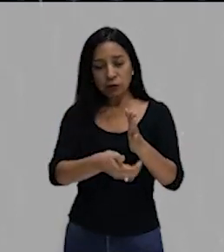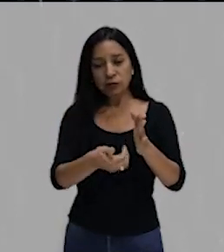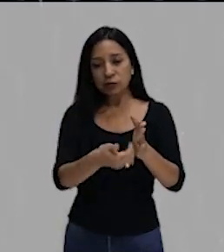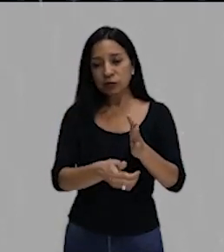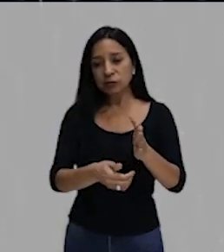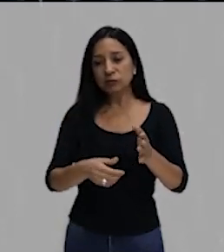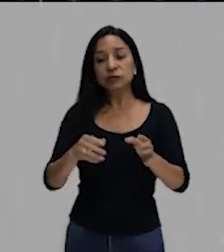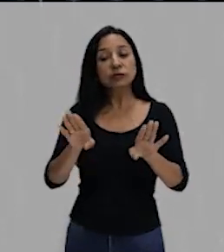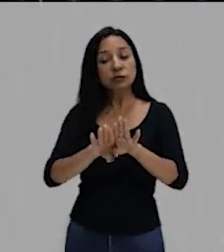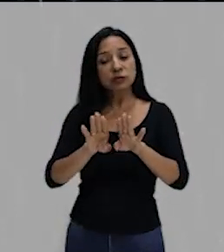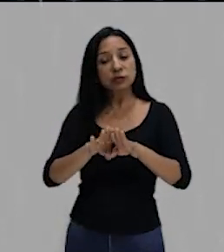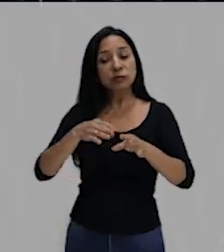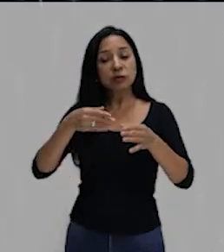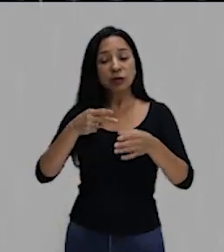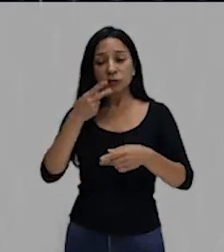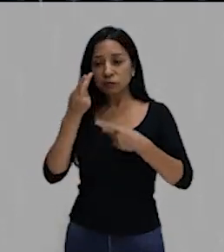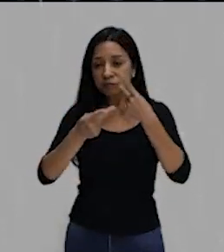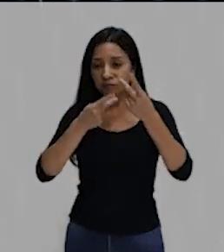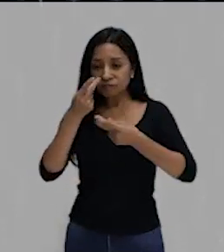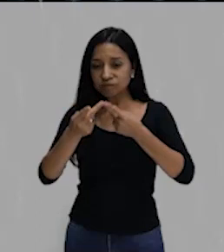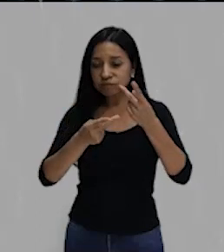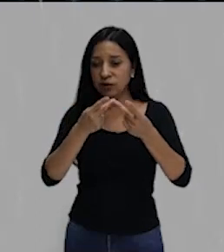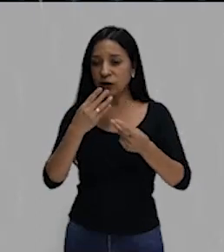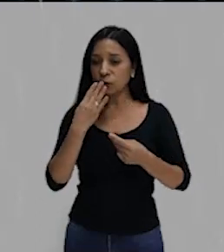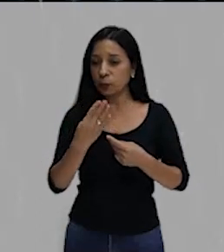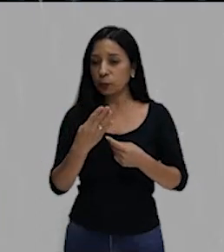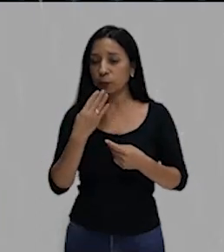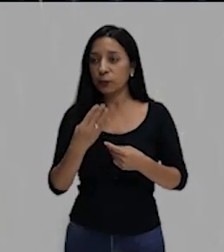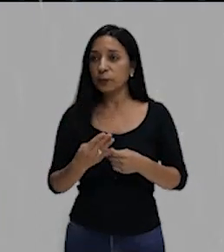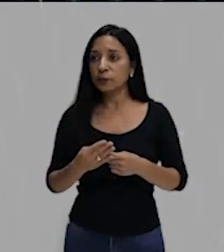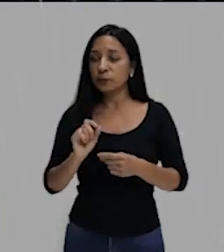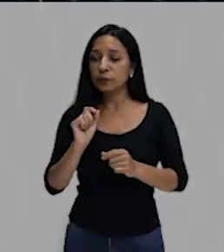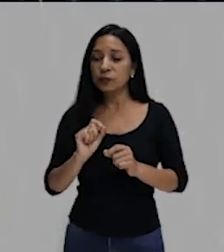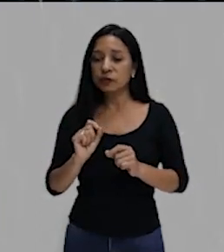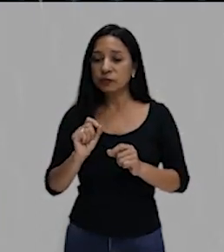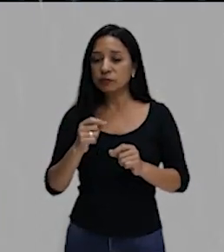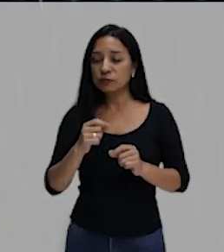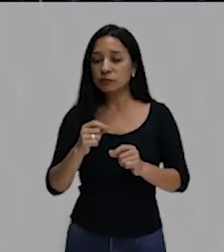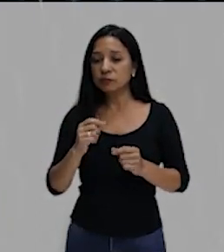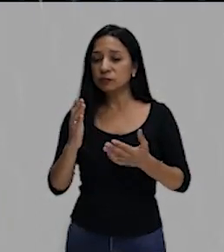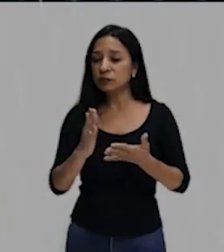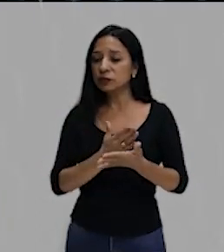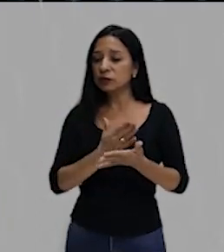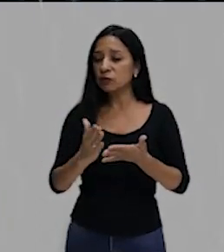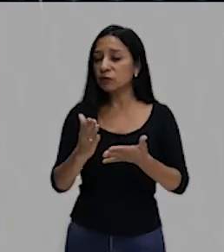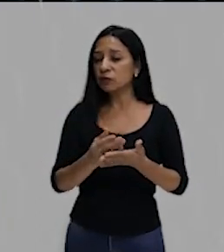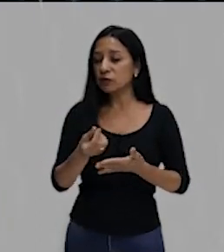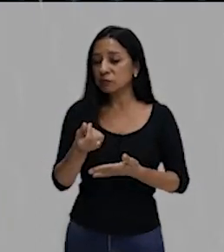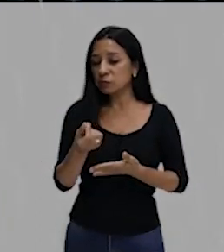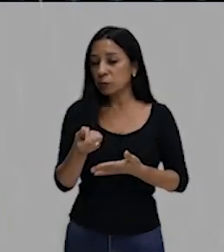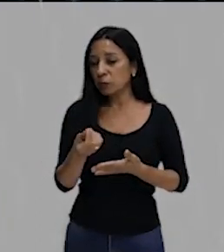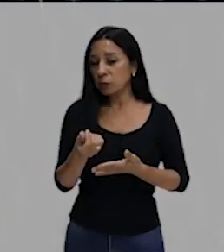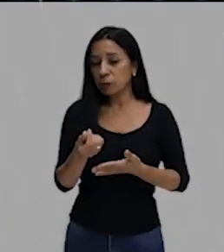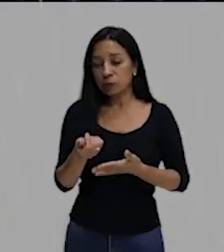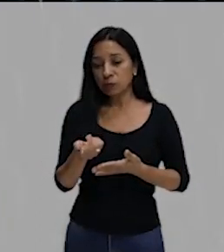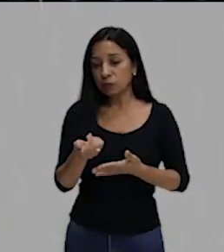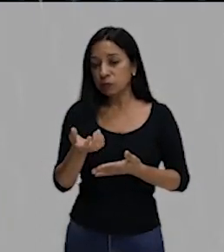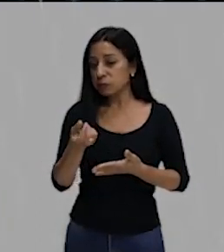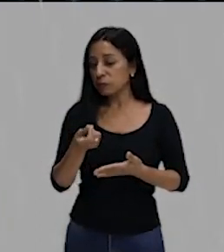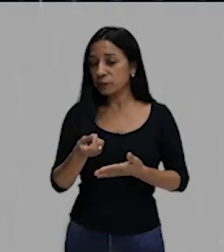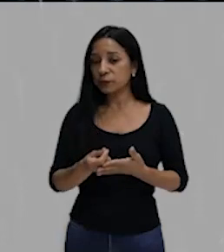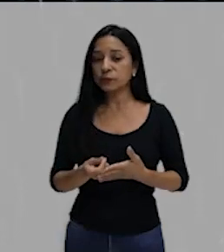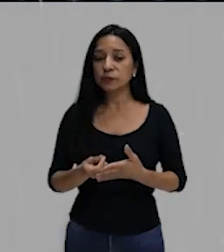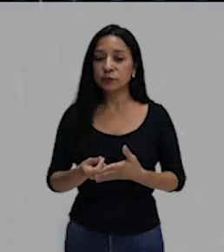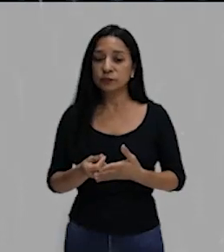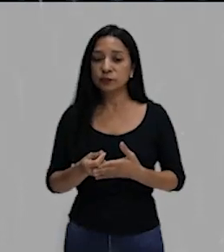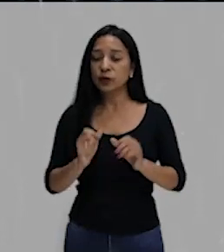eles dizem isso porque, na verdade, talvez estejam lucrando com o tipo de exploração que eles podem